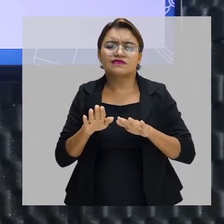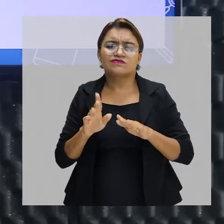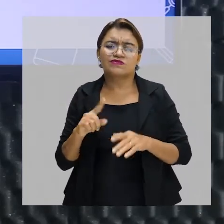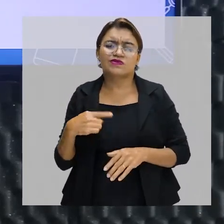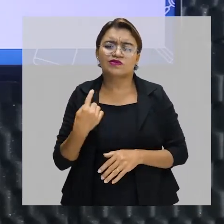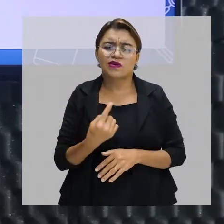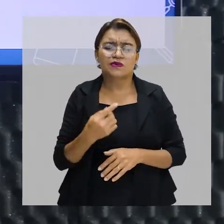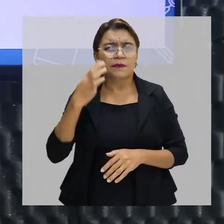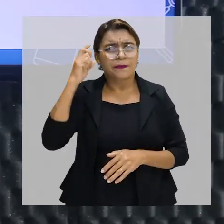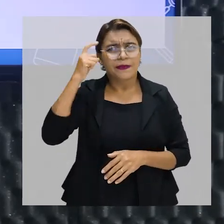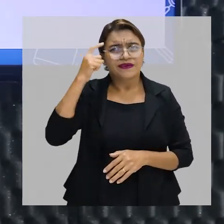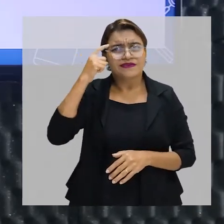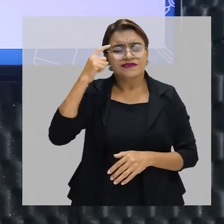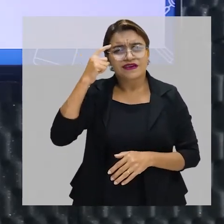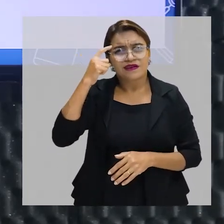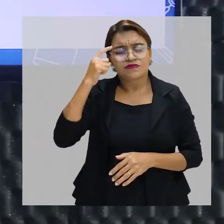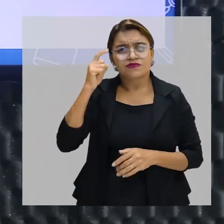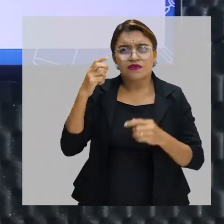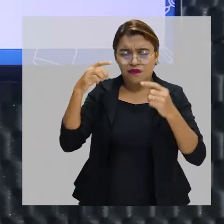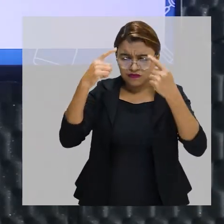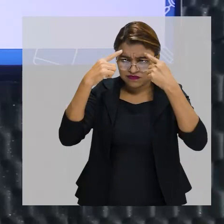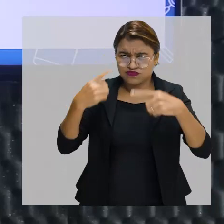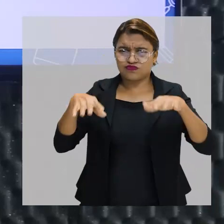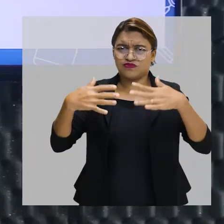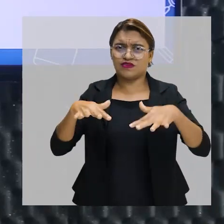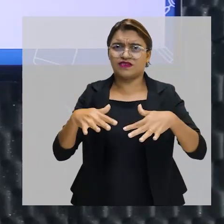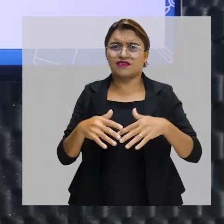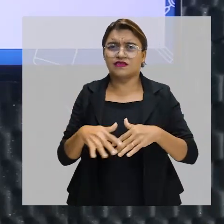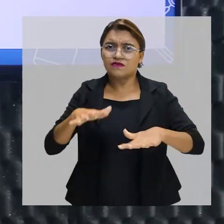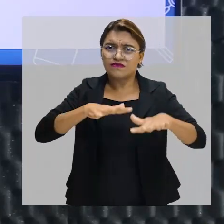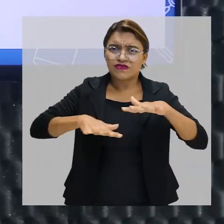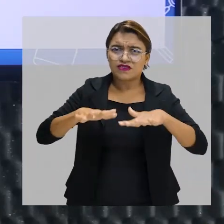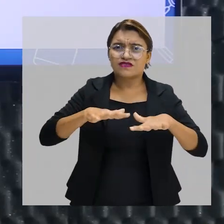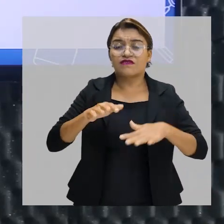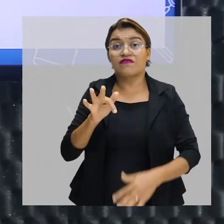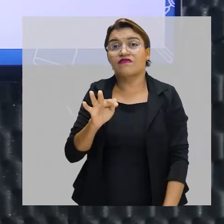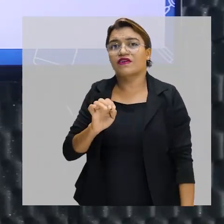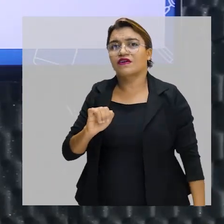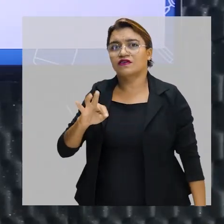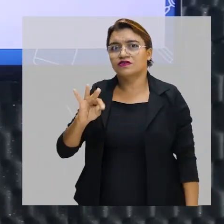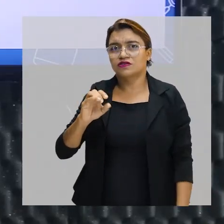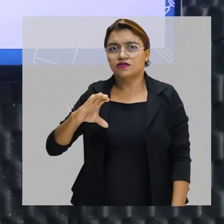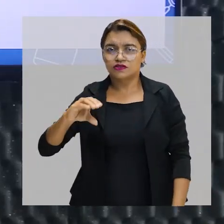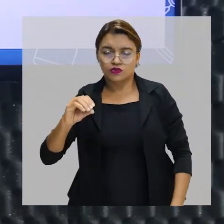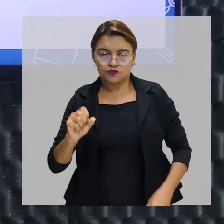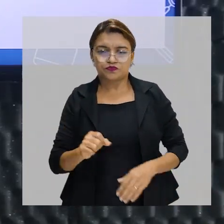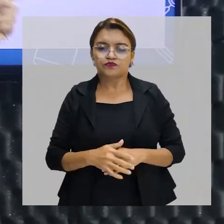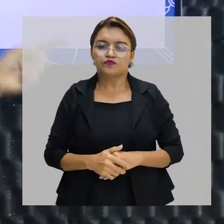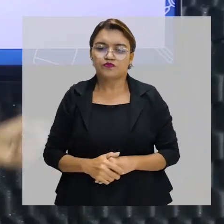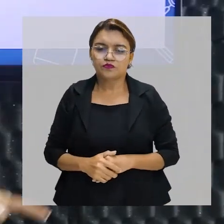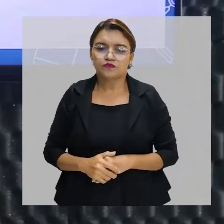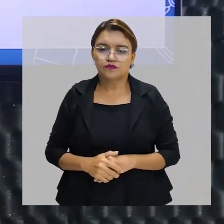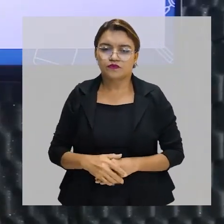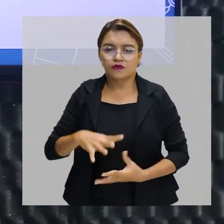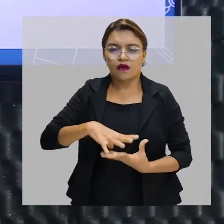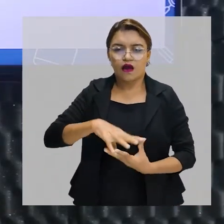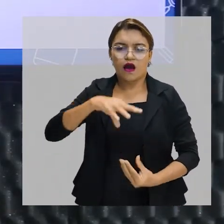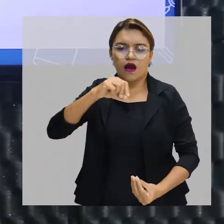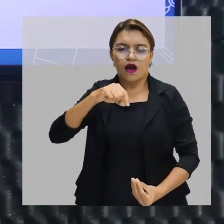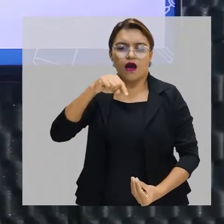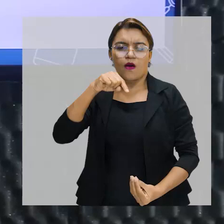Então, preste atenção aqui que o eu lírico coloca. Almas negras, mistério orlado de sorrisos